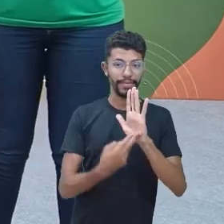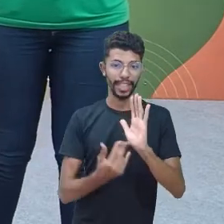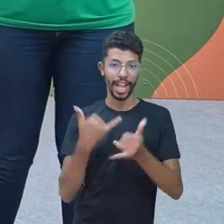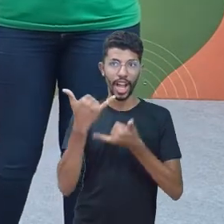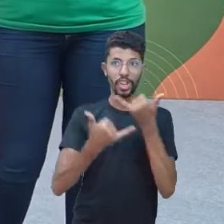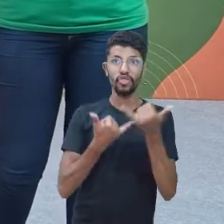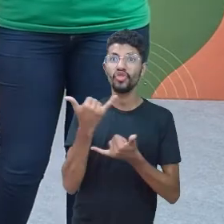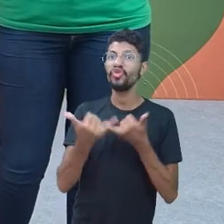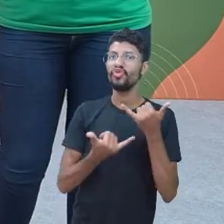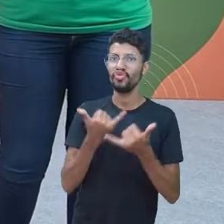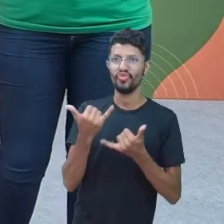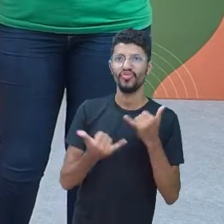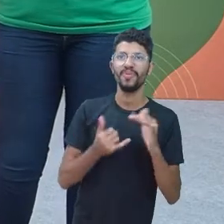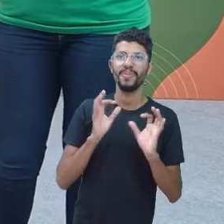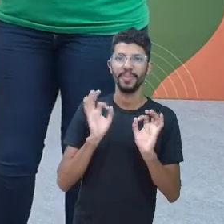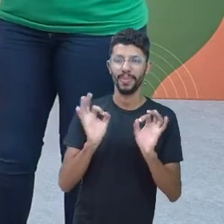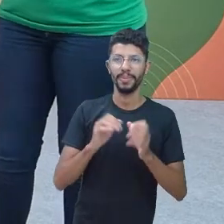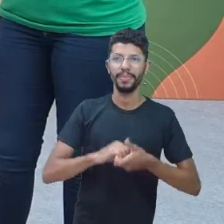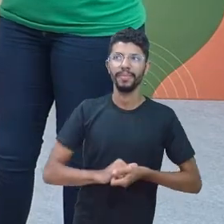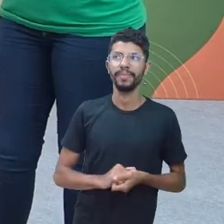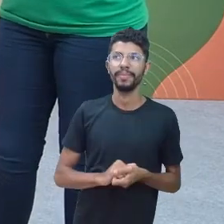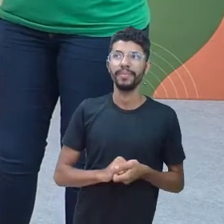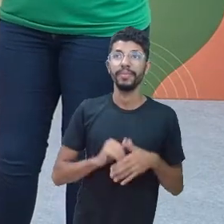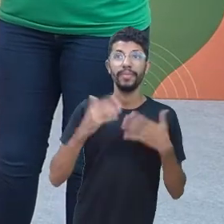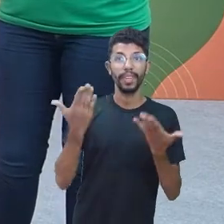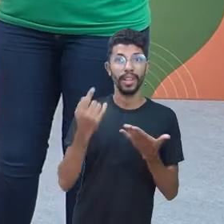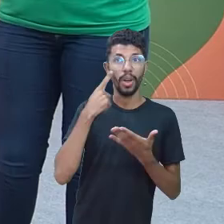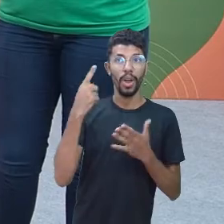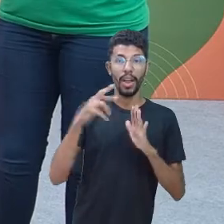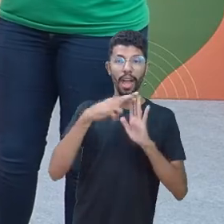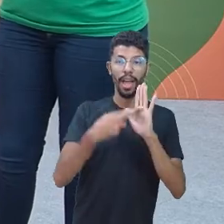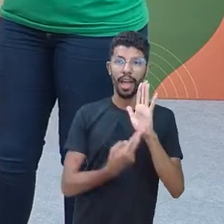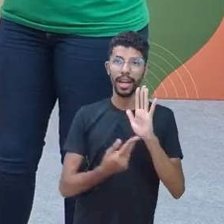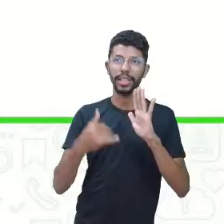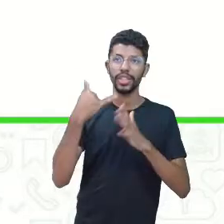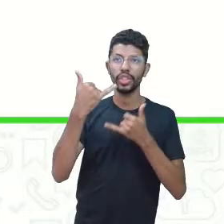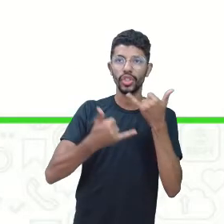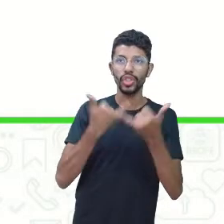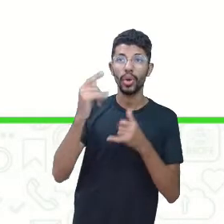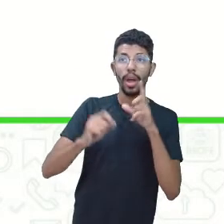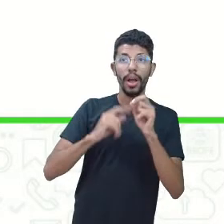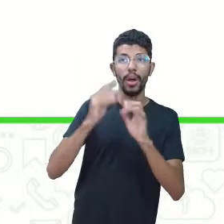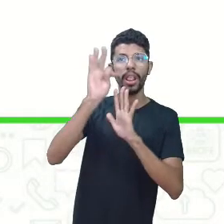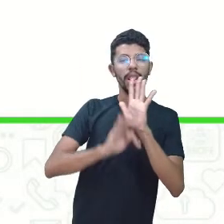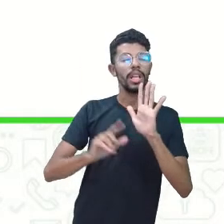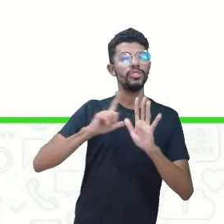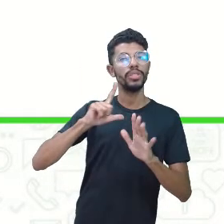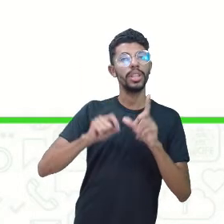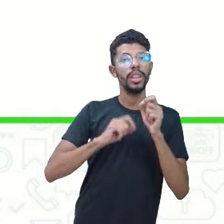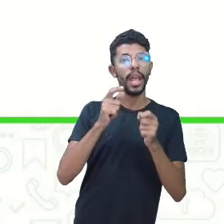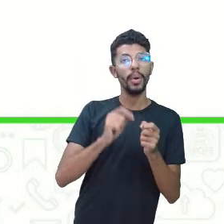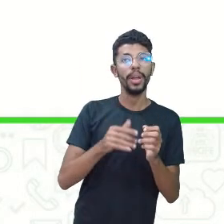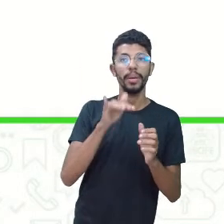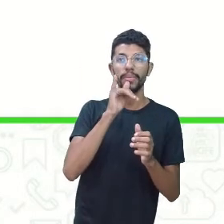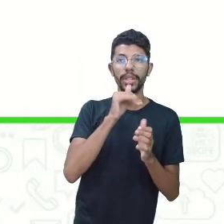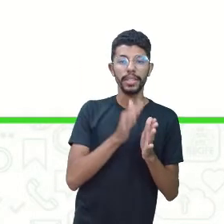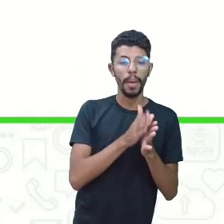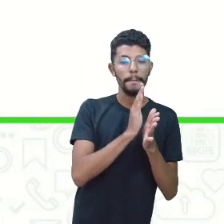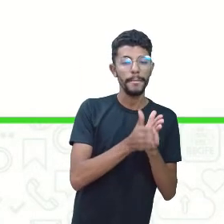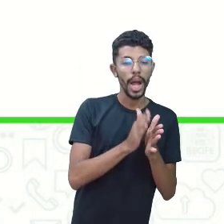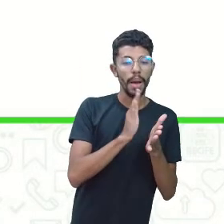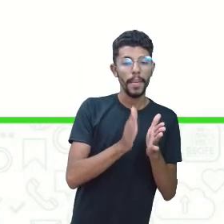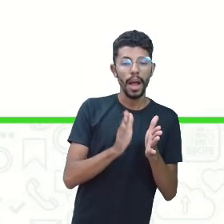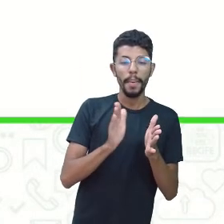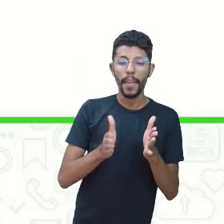regras de jogo, não é? Então, as regras de jogo são textos que trazem o passo a passo